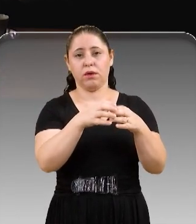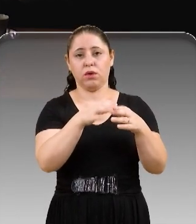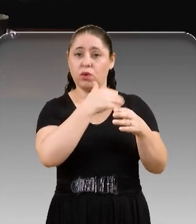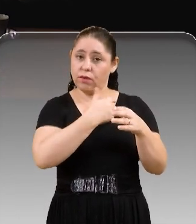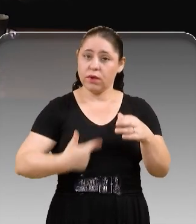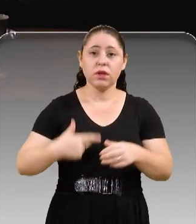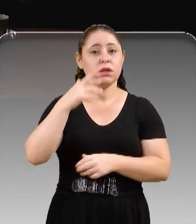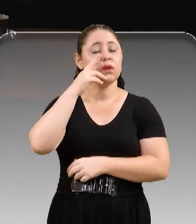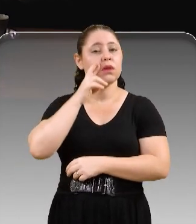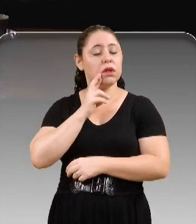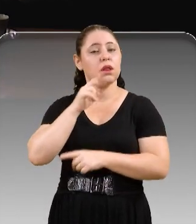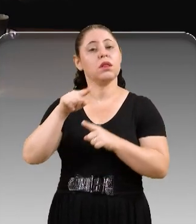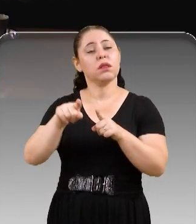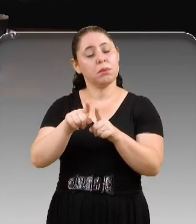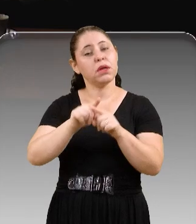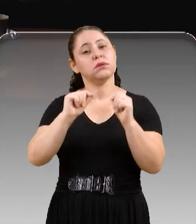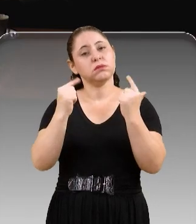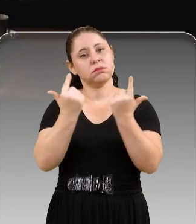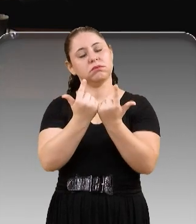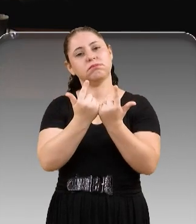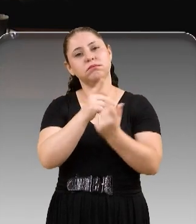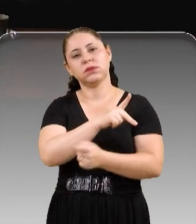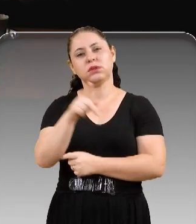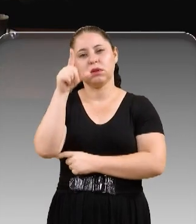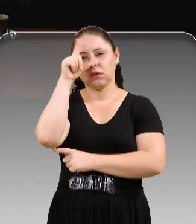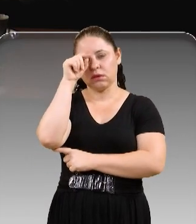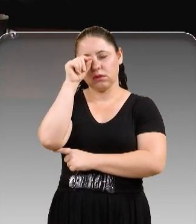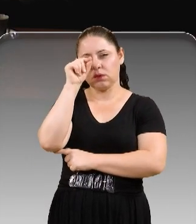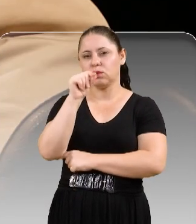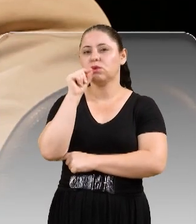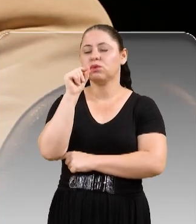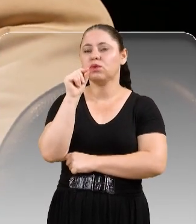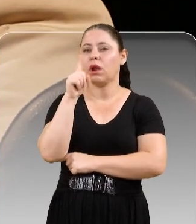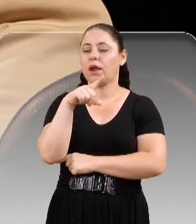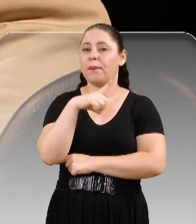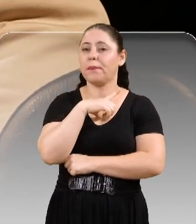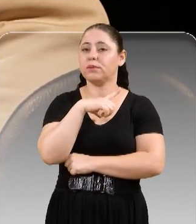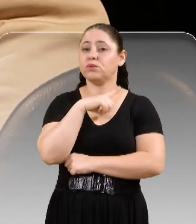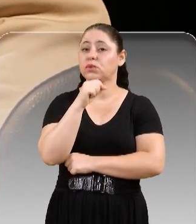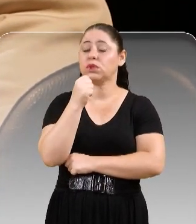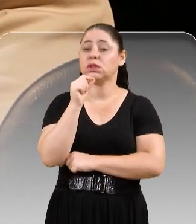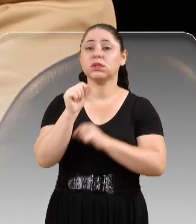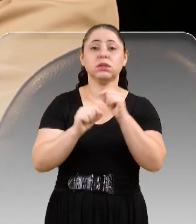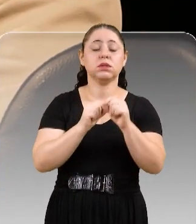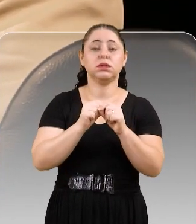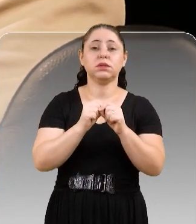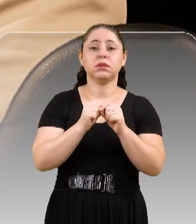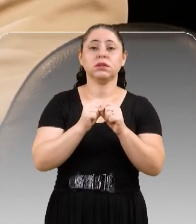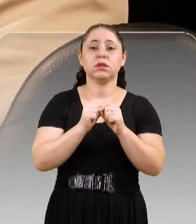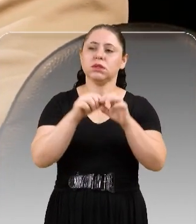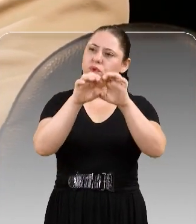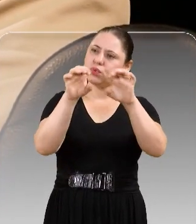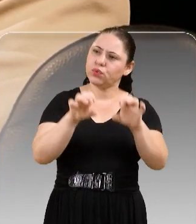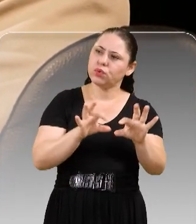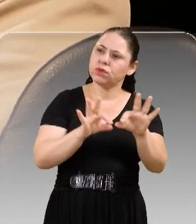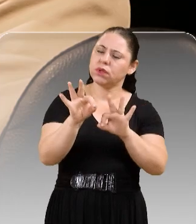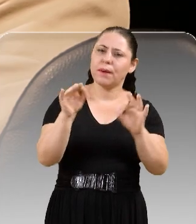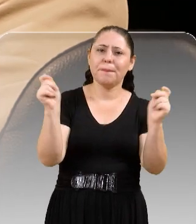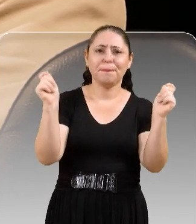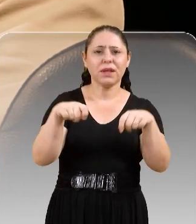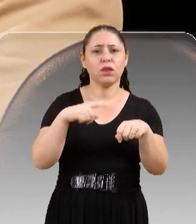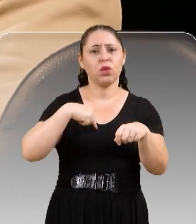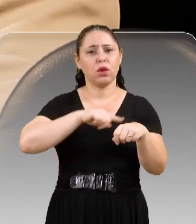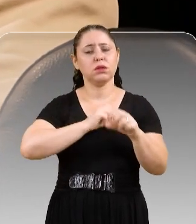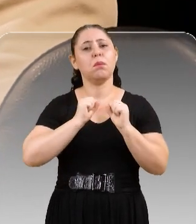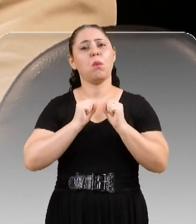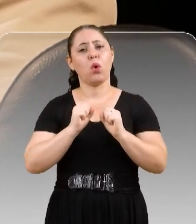do governador Riedel e da Assembleia, o presidente Gerson Claro, de nos dar essa infraestrutura